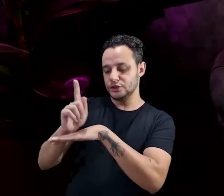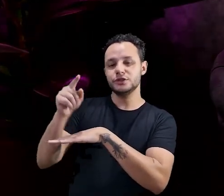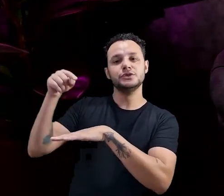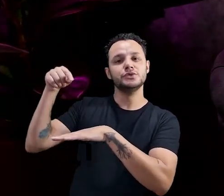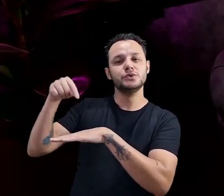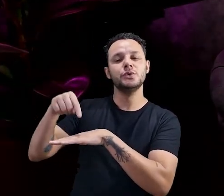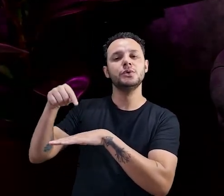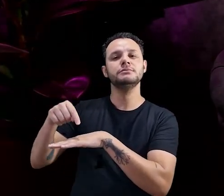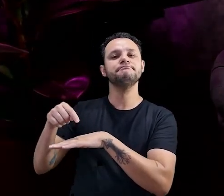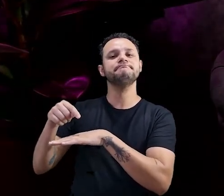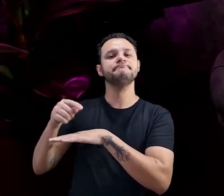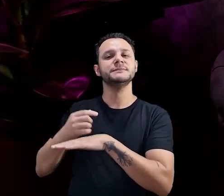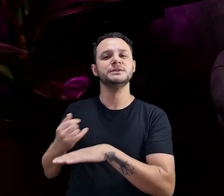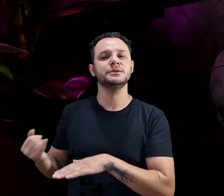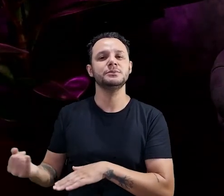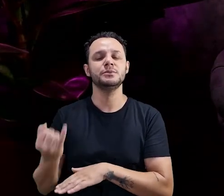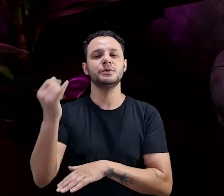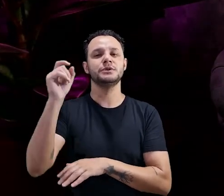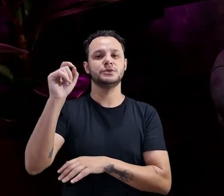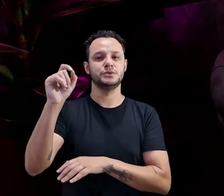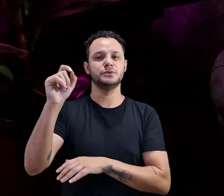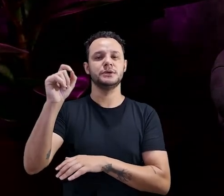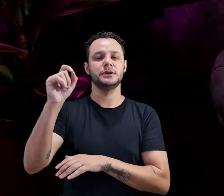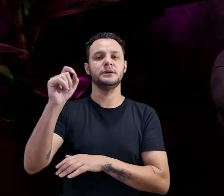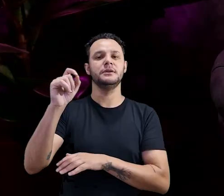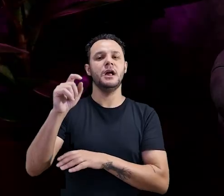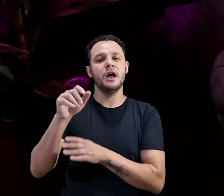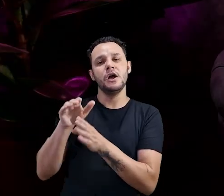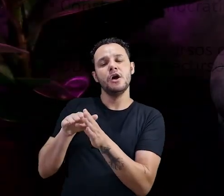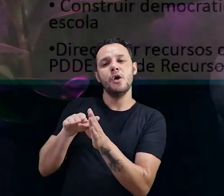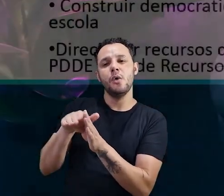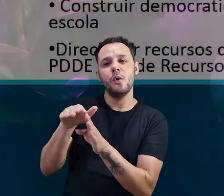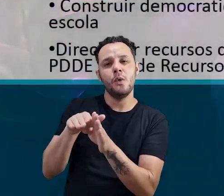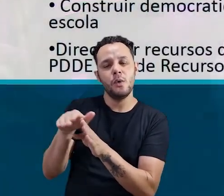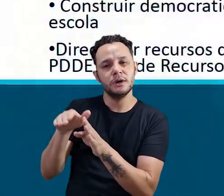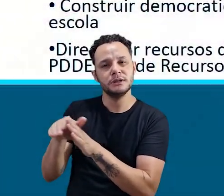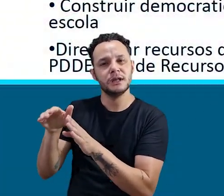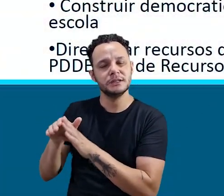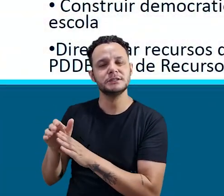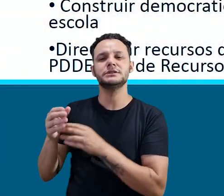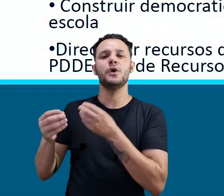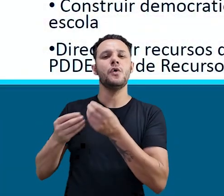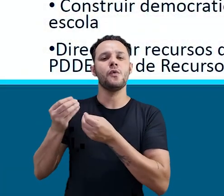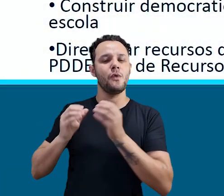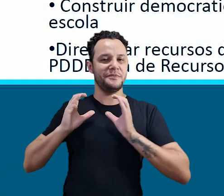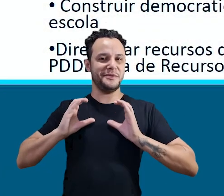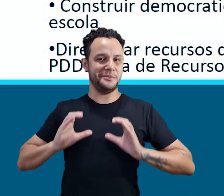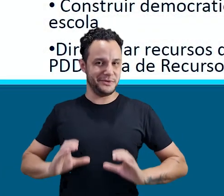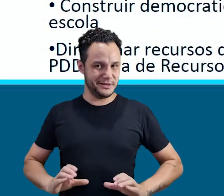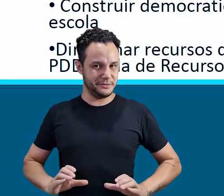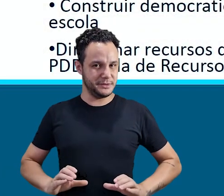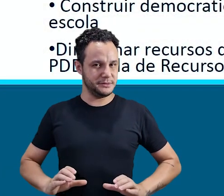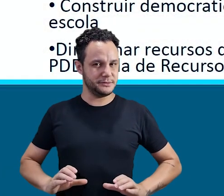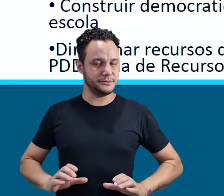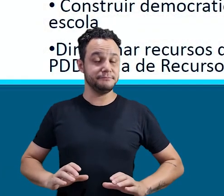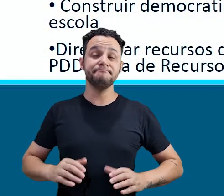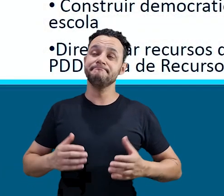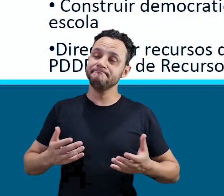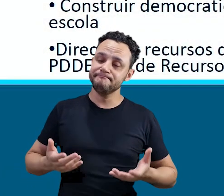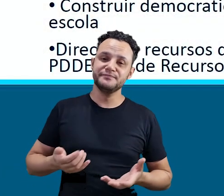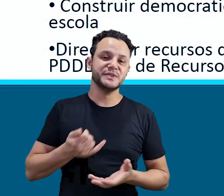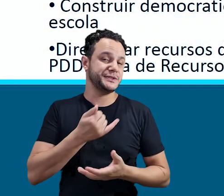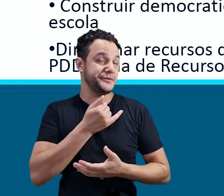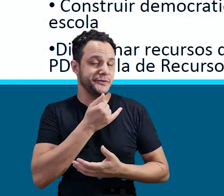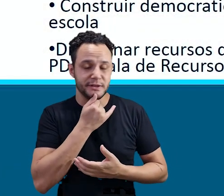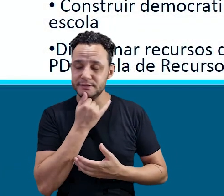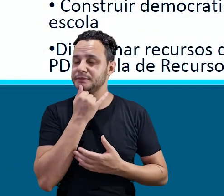importantes do gestor, da gestora, que é a criação de protocolos de conduta. Esse aqui, pessoal, é uma